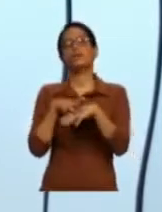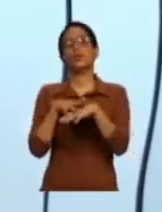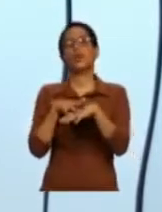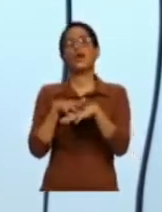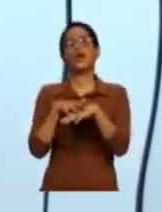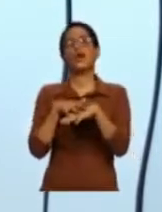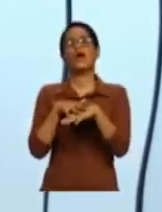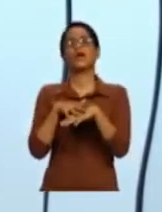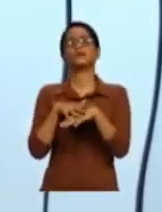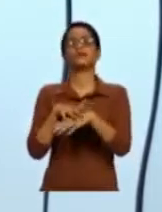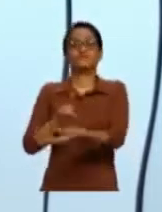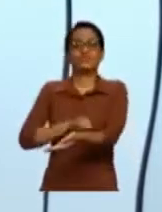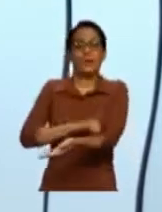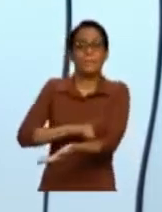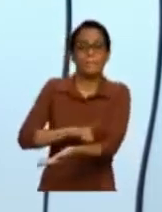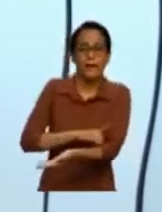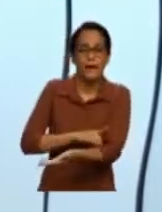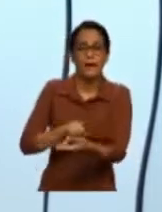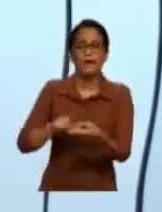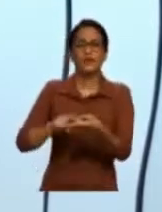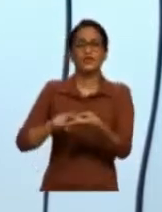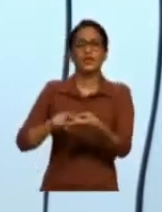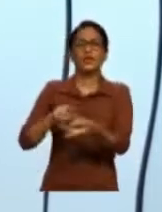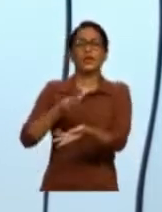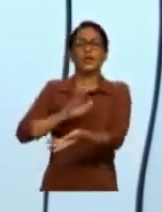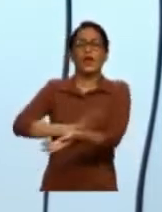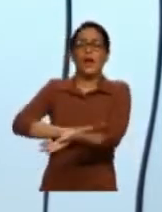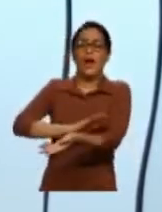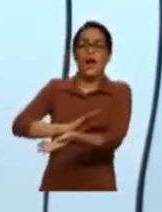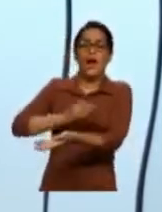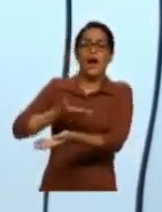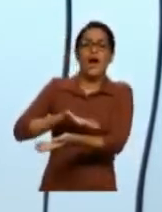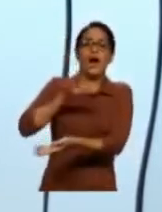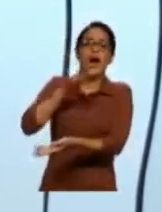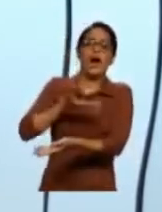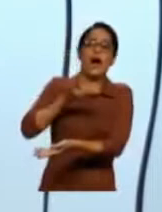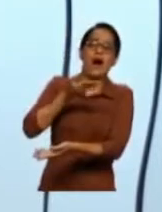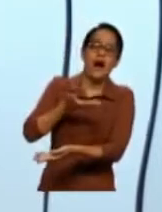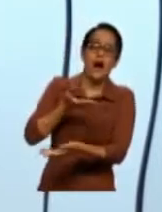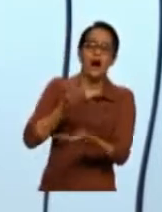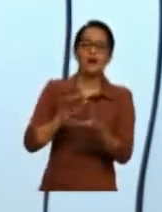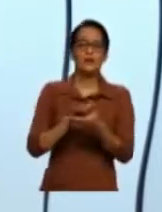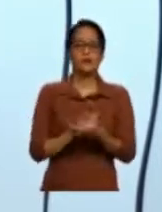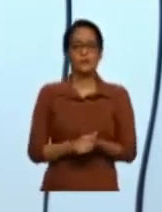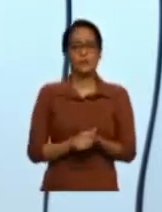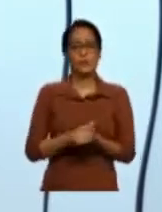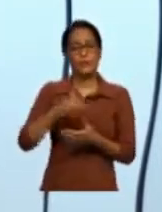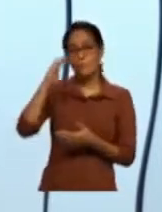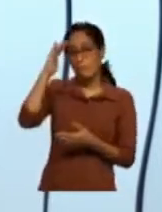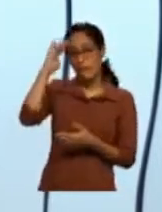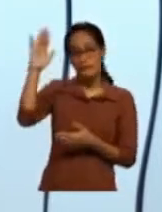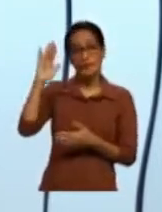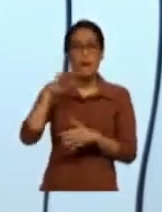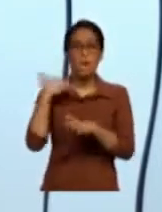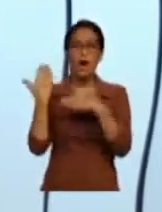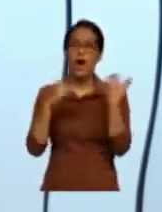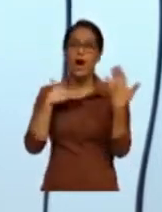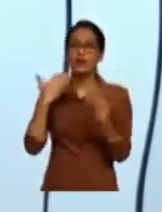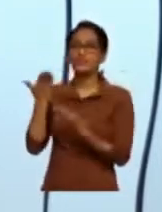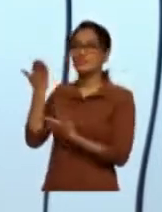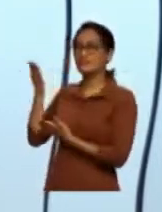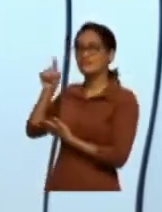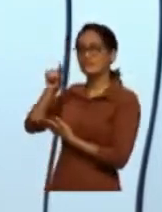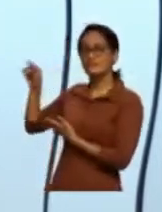gente, diabetes, colesterol alto e por aí vai. E que são o quê? Principais causas de mortes nos